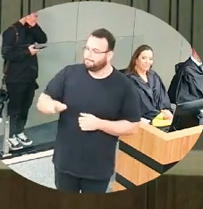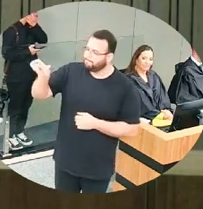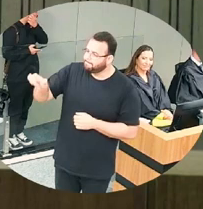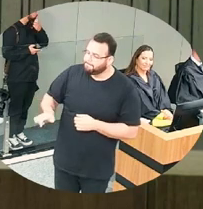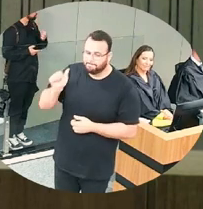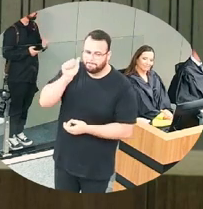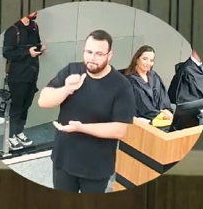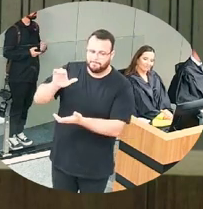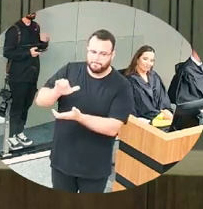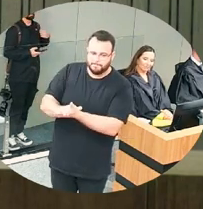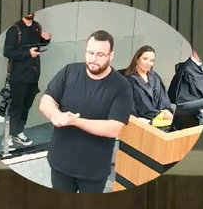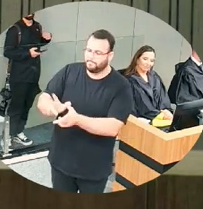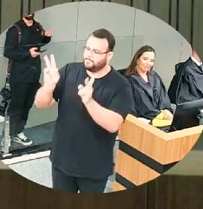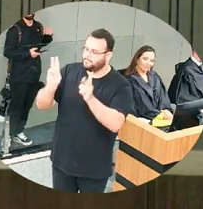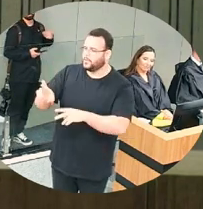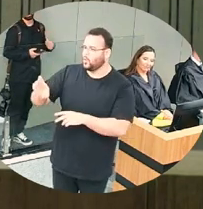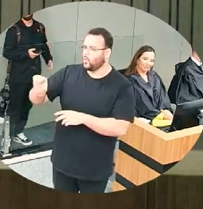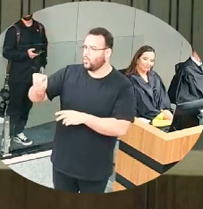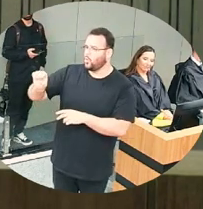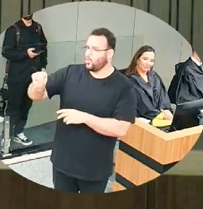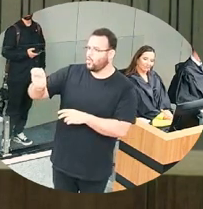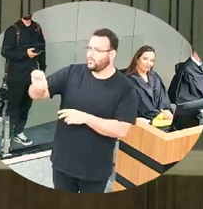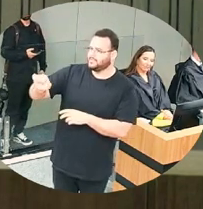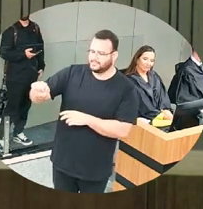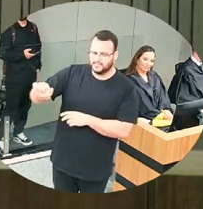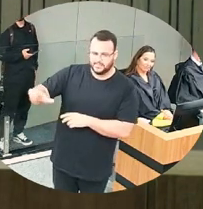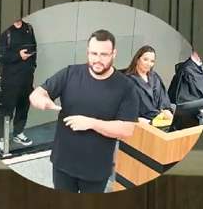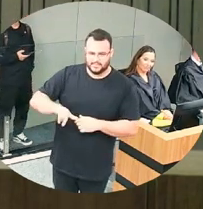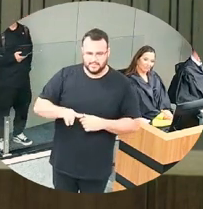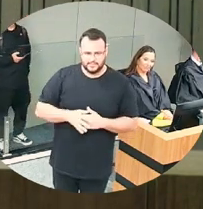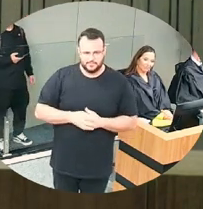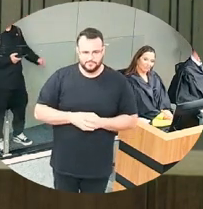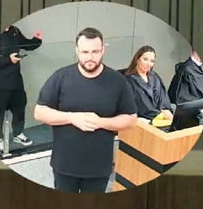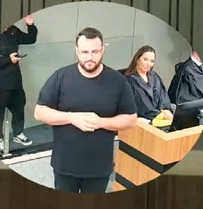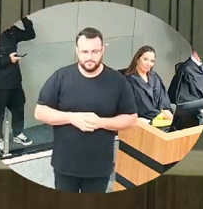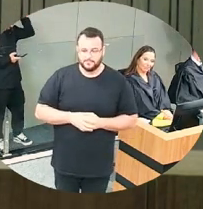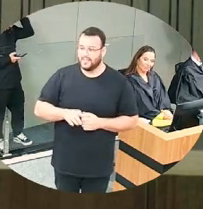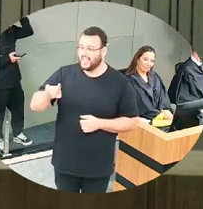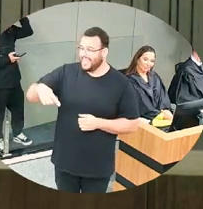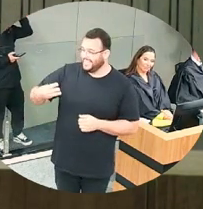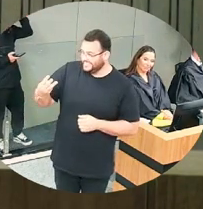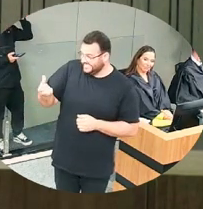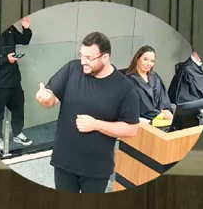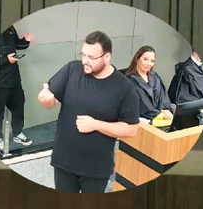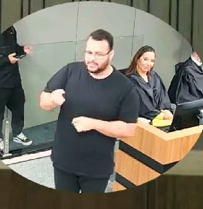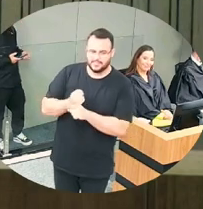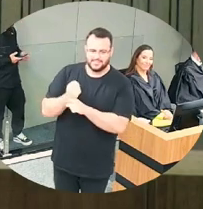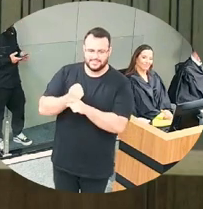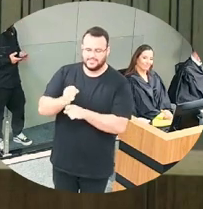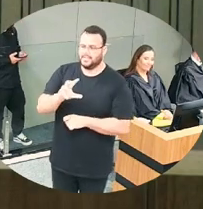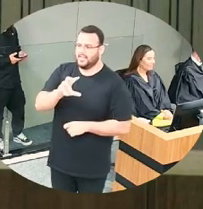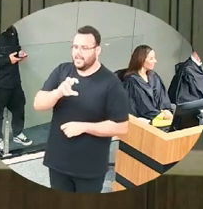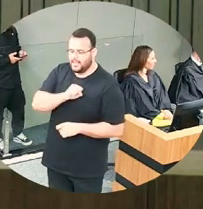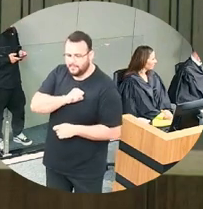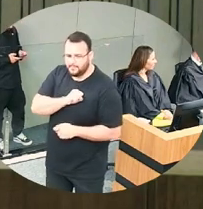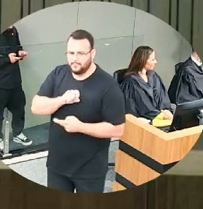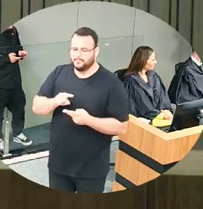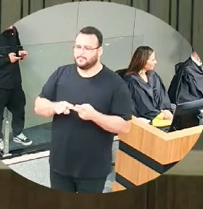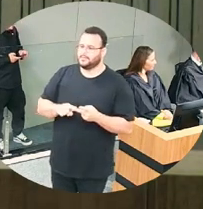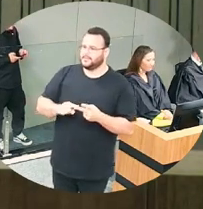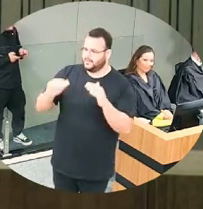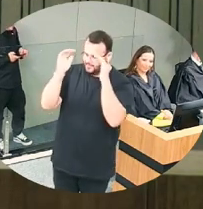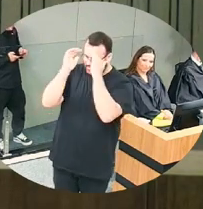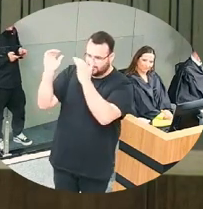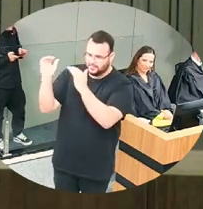da minha esposa e sempre companheira Roselie Nisa de lima são 36 anos de muito amor e